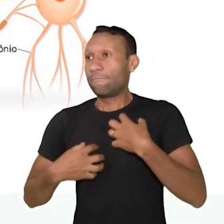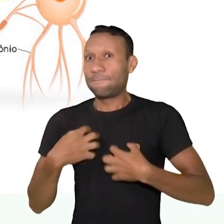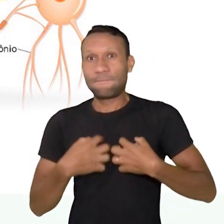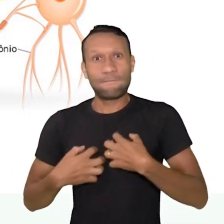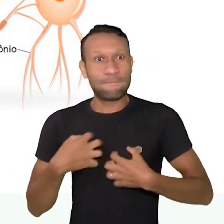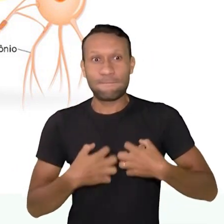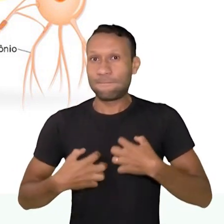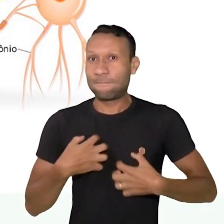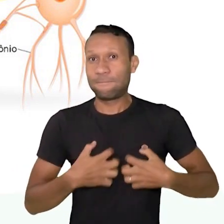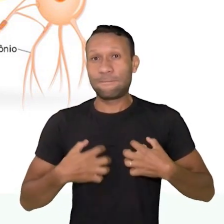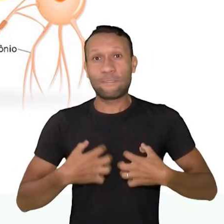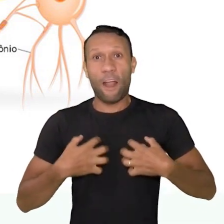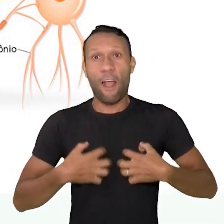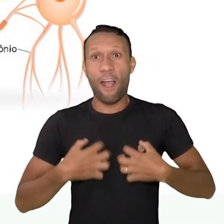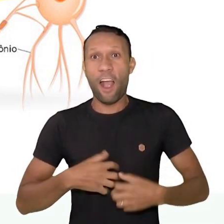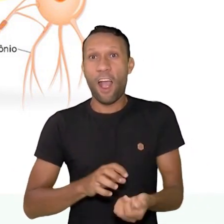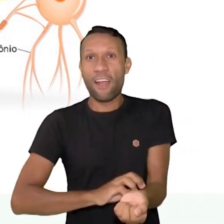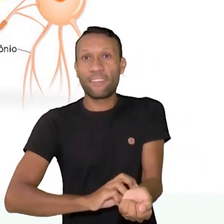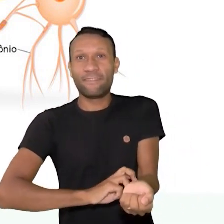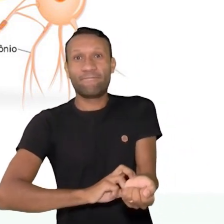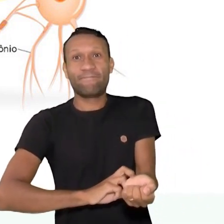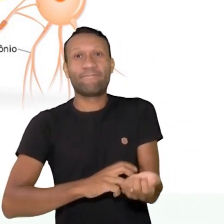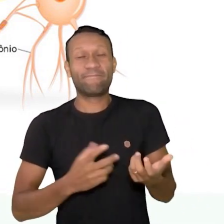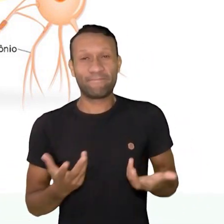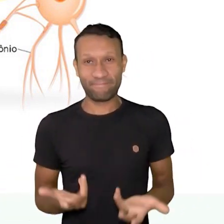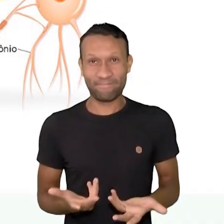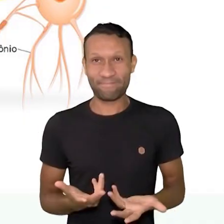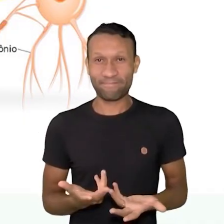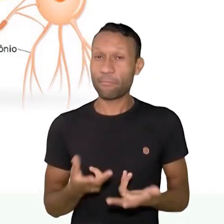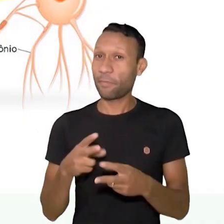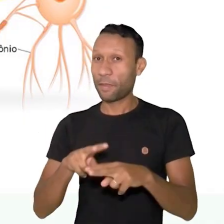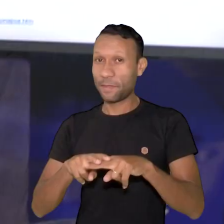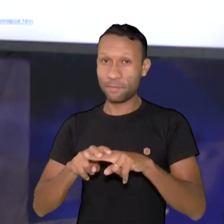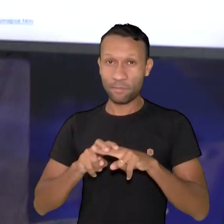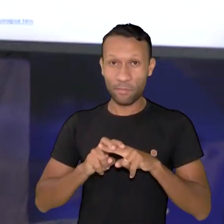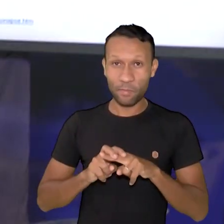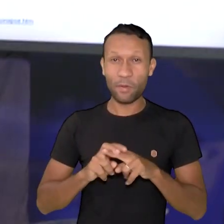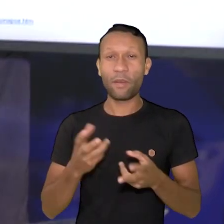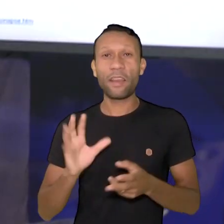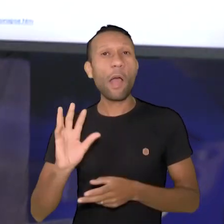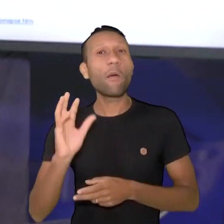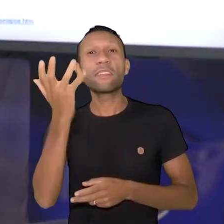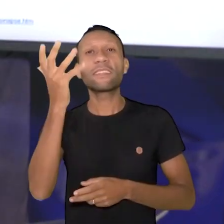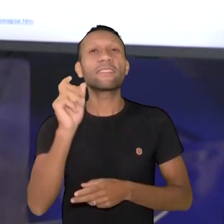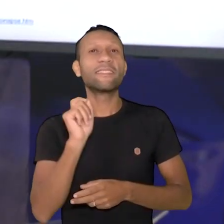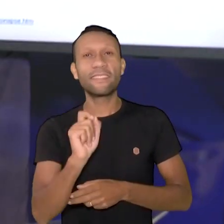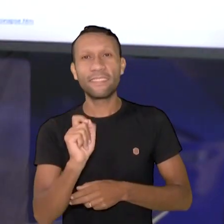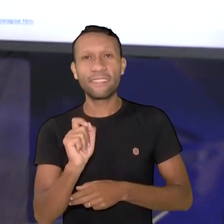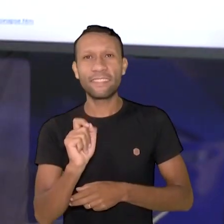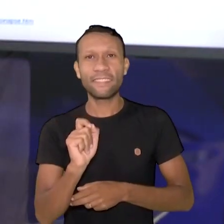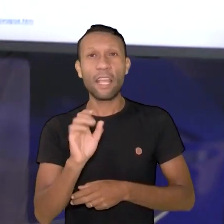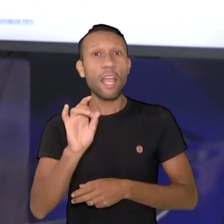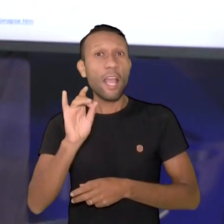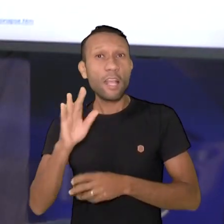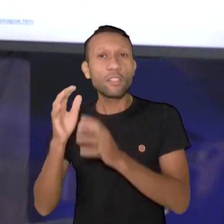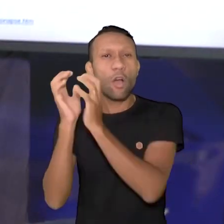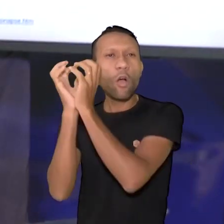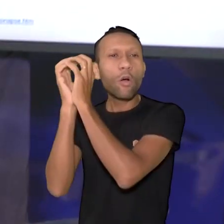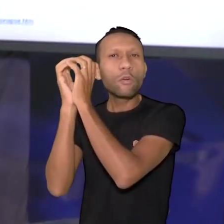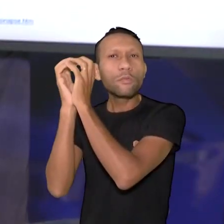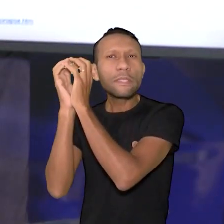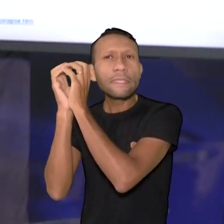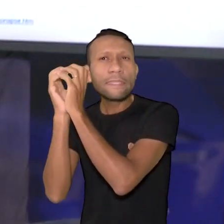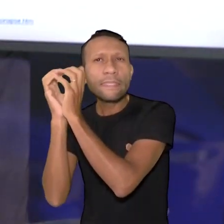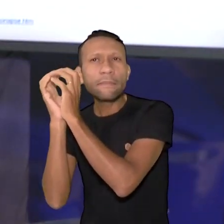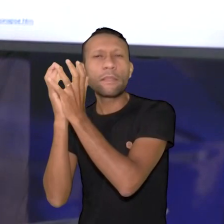de não conseguir fazer alguma coisa com vocês. Porém, isso que está acontecendo é só o sistema nervoso dela